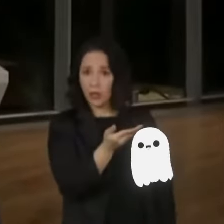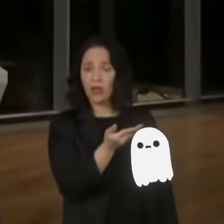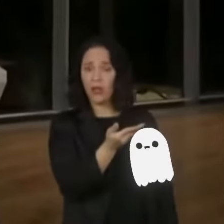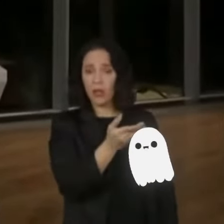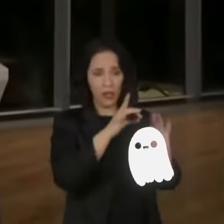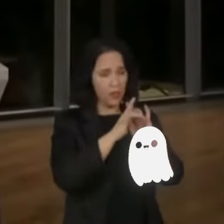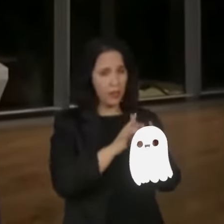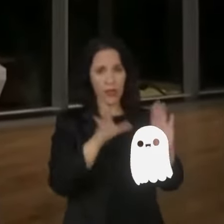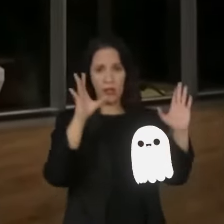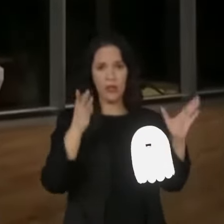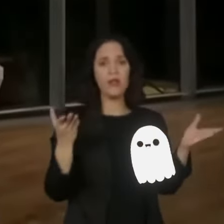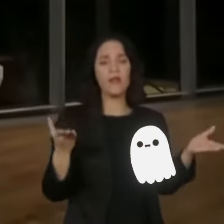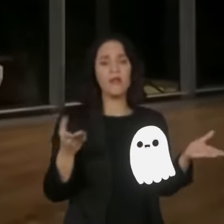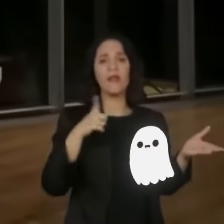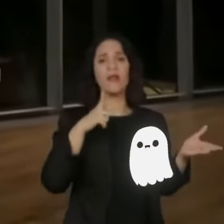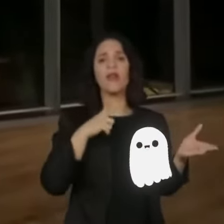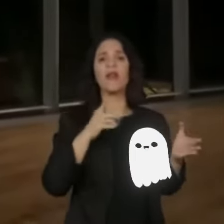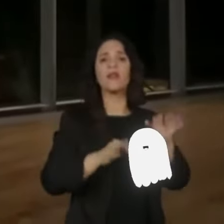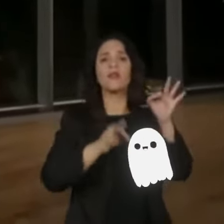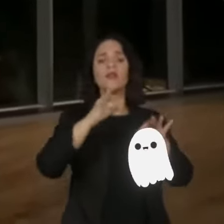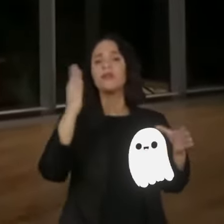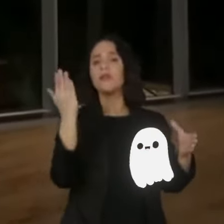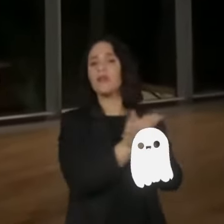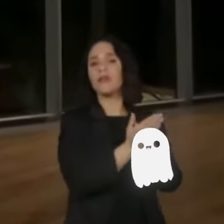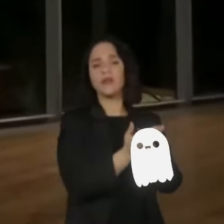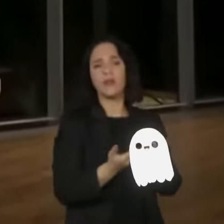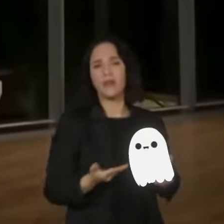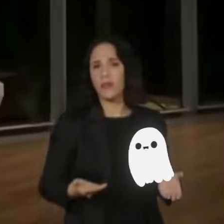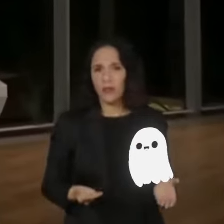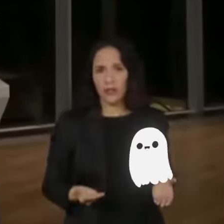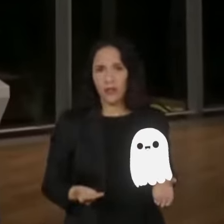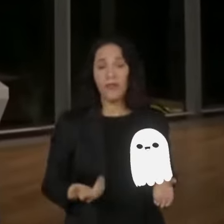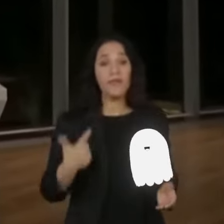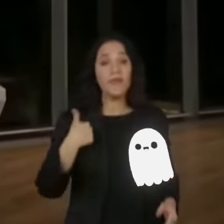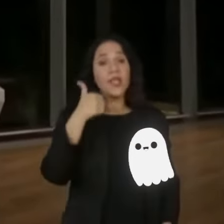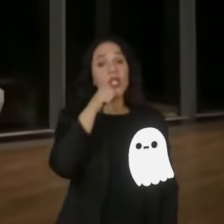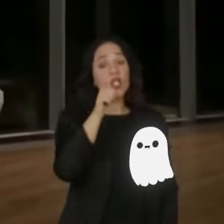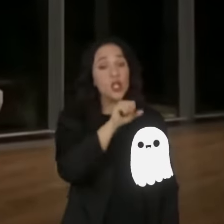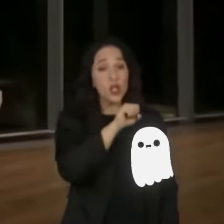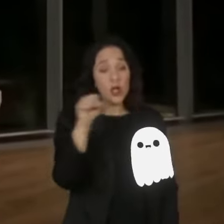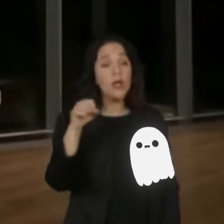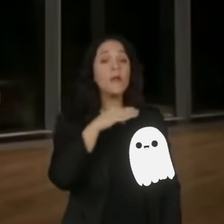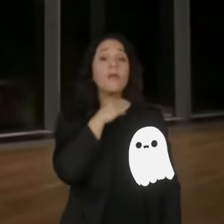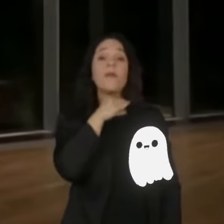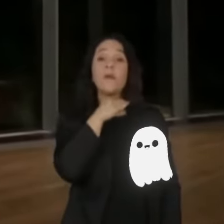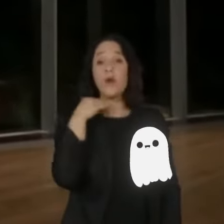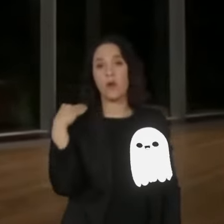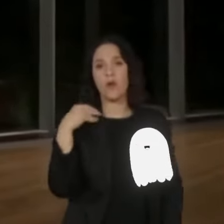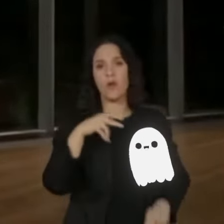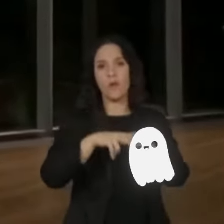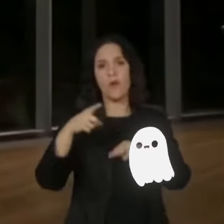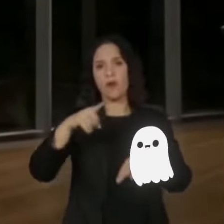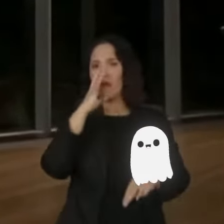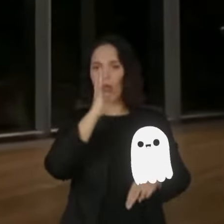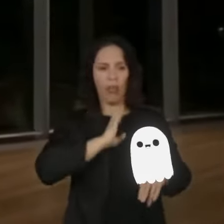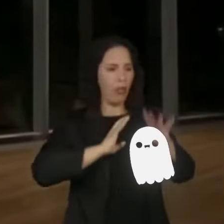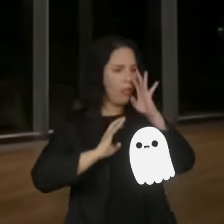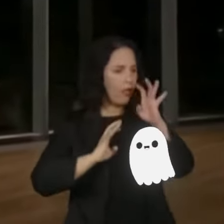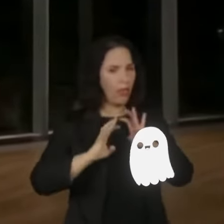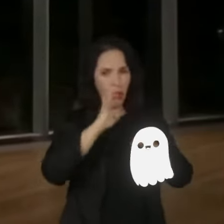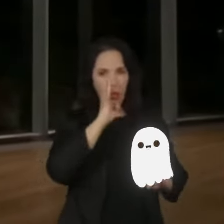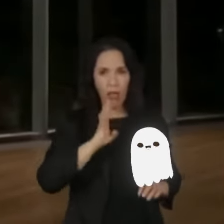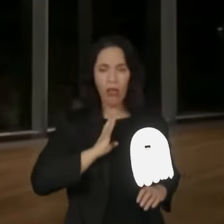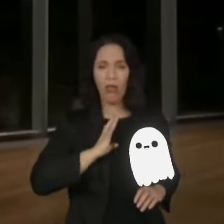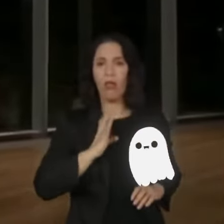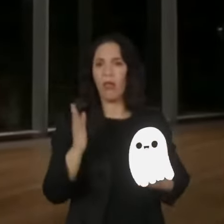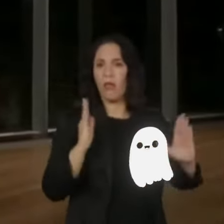que o caso foi todo arquivado. É, minha sogra morreu depois dessas acusações durante